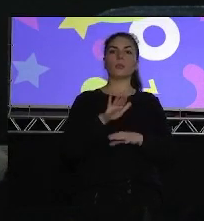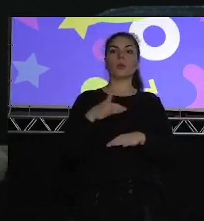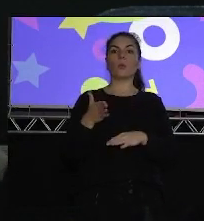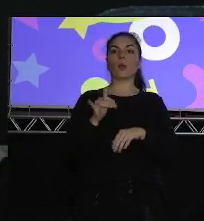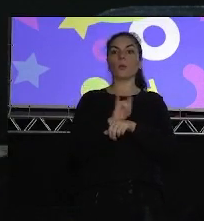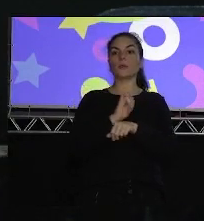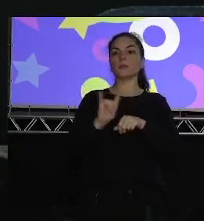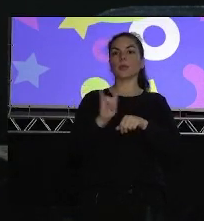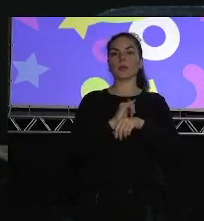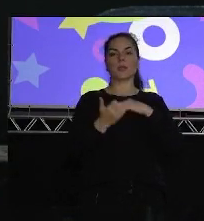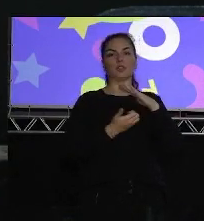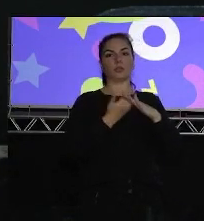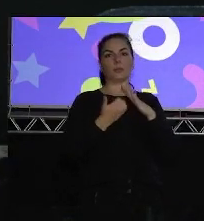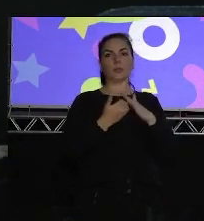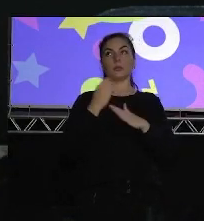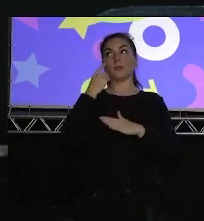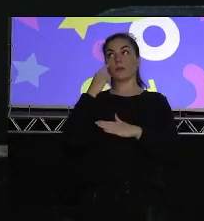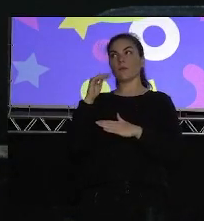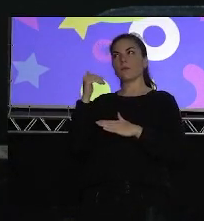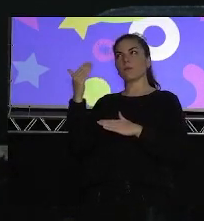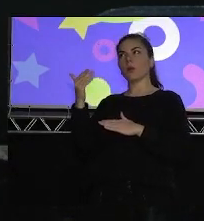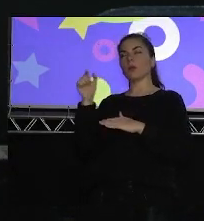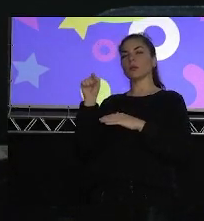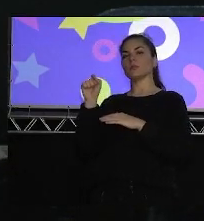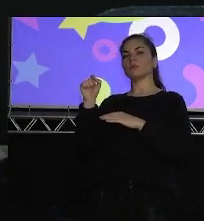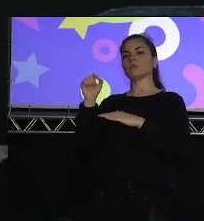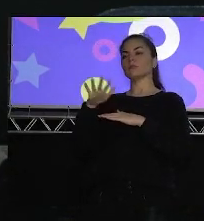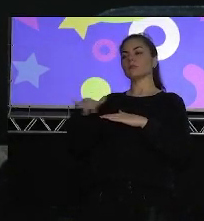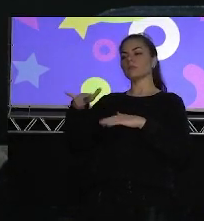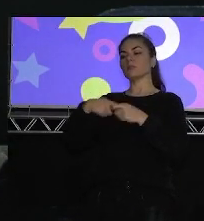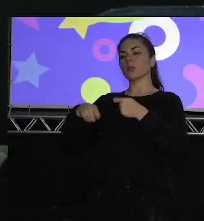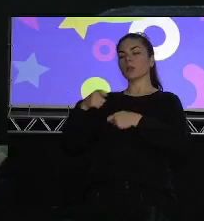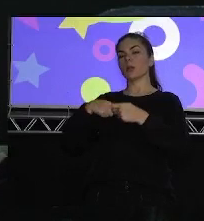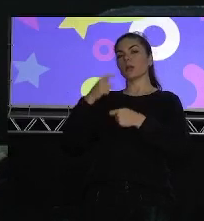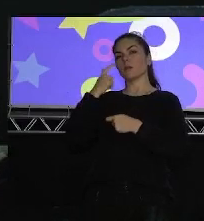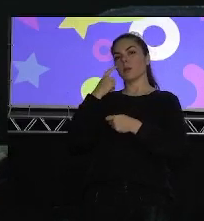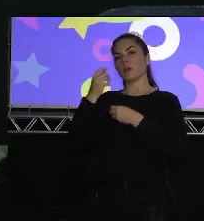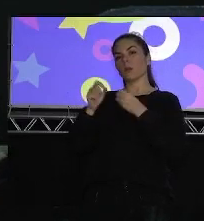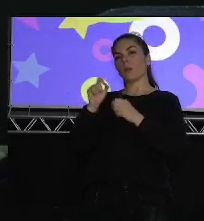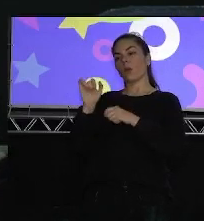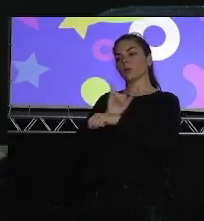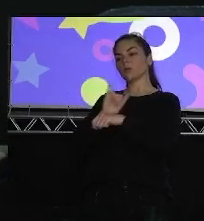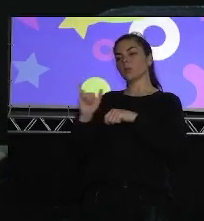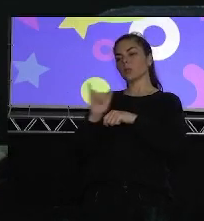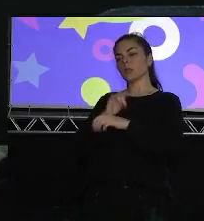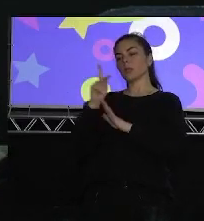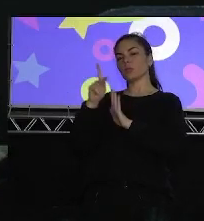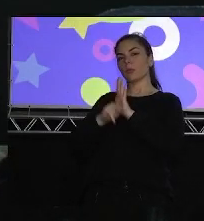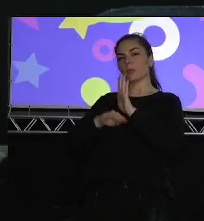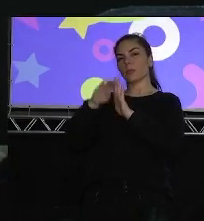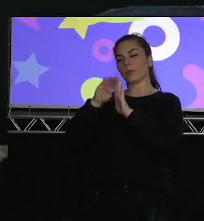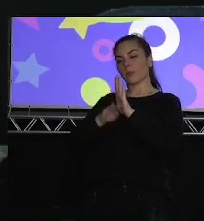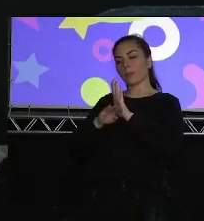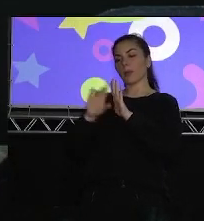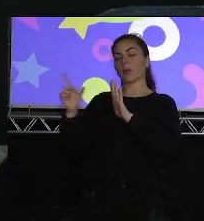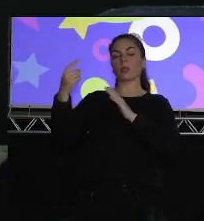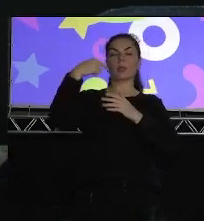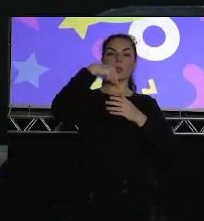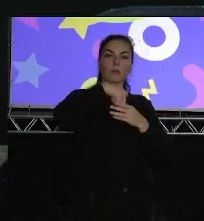estratégia da empresa, olha para fora, vê qual é a estratégia que ela quer executar, e de acordo com a estratégia que ela planejou, nós vamos aí